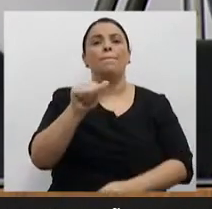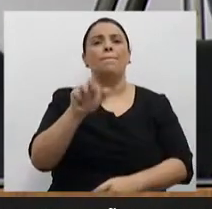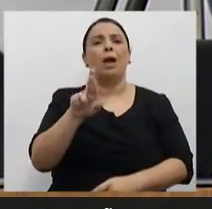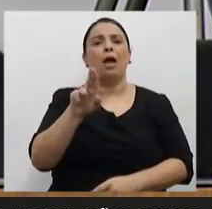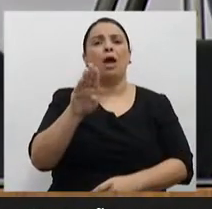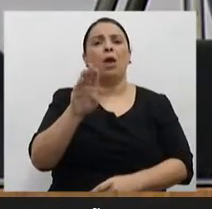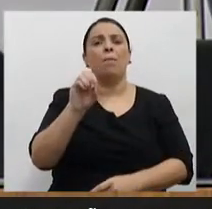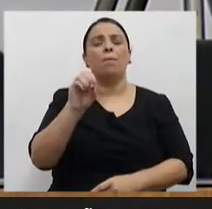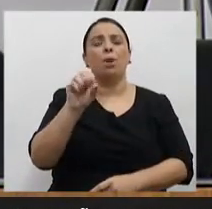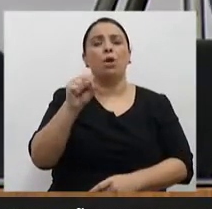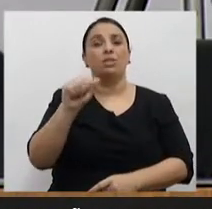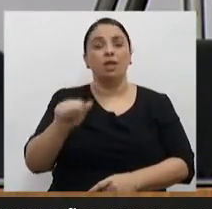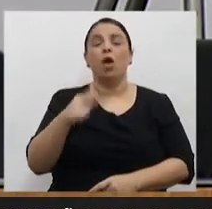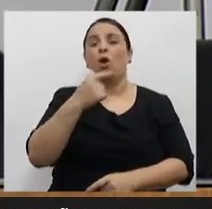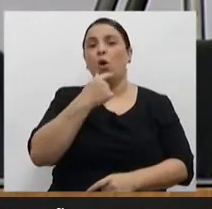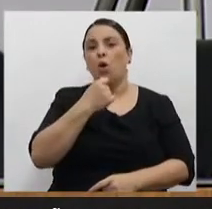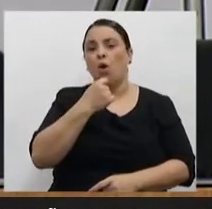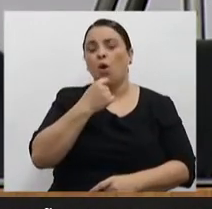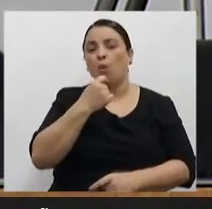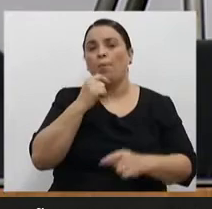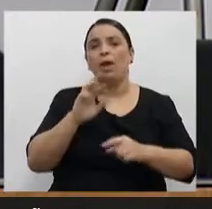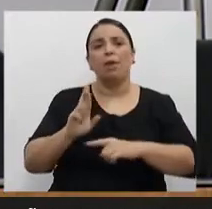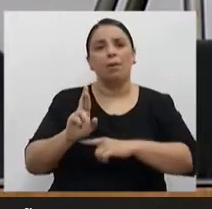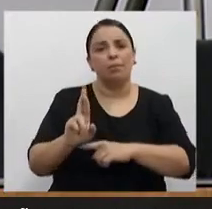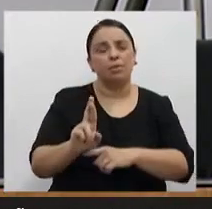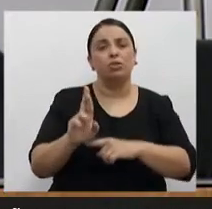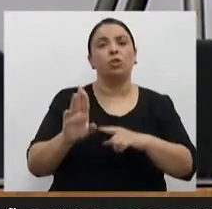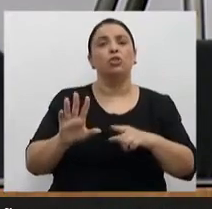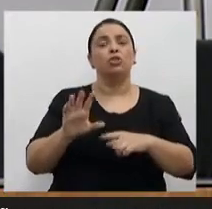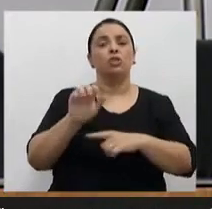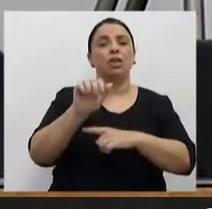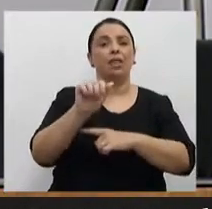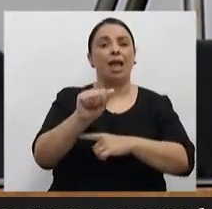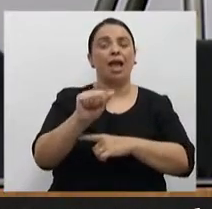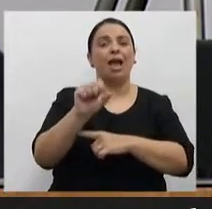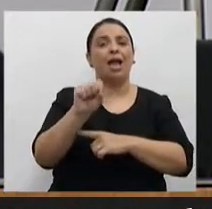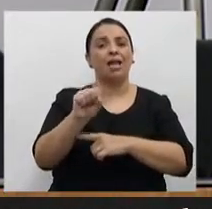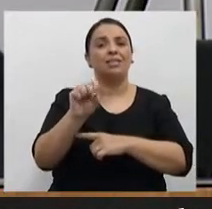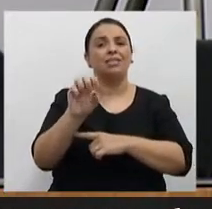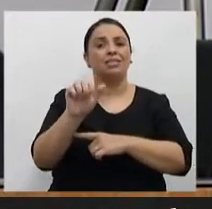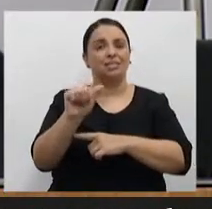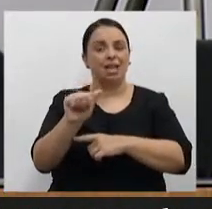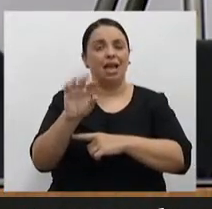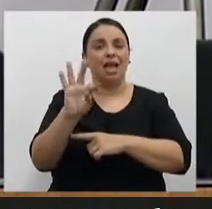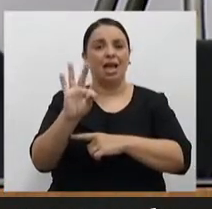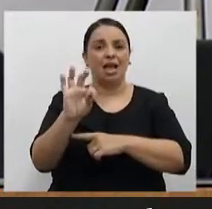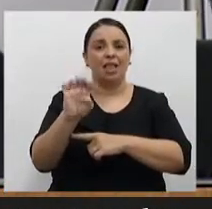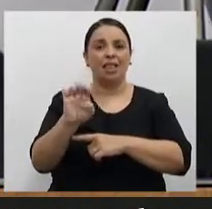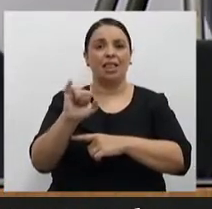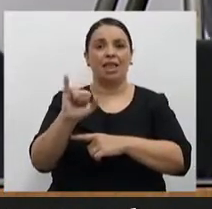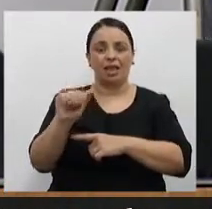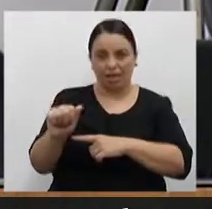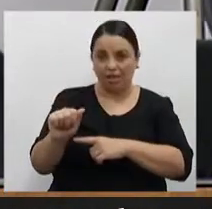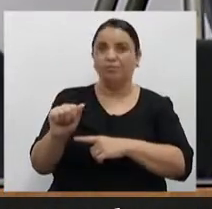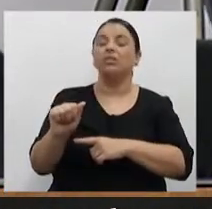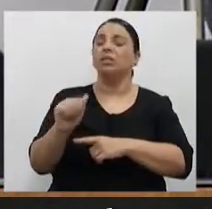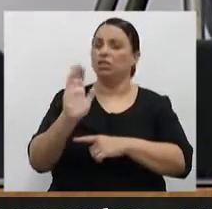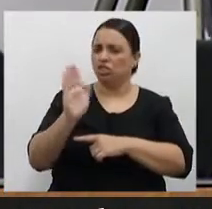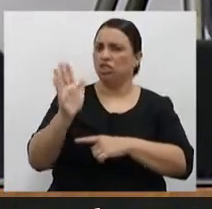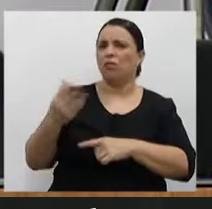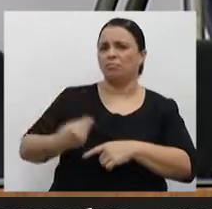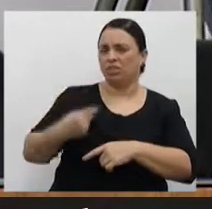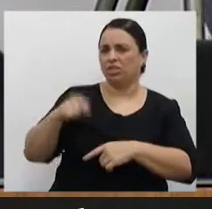Asperger no Transtorno do Espectro do Autismo, a ASATEA. Tá? Então está aí, Savieto, já esteve aqui conosco em